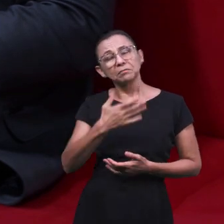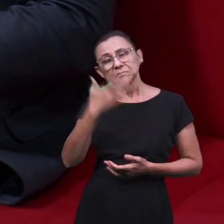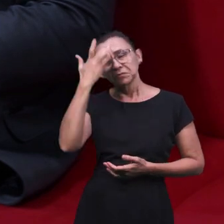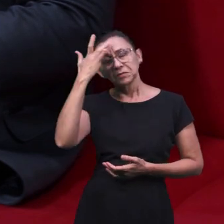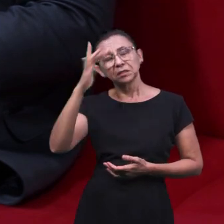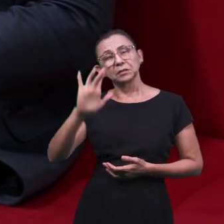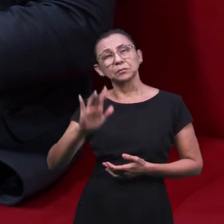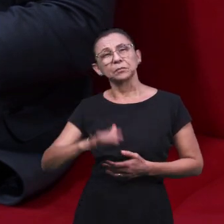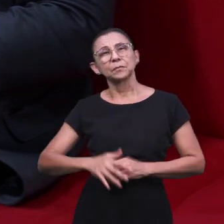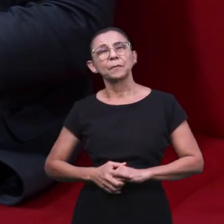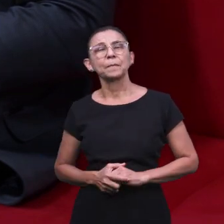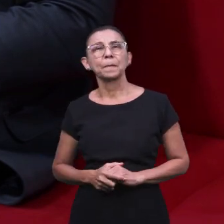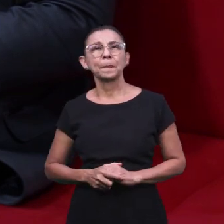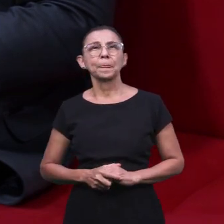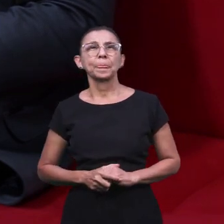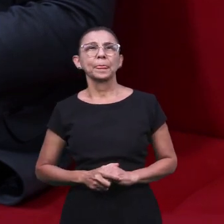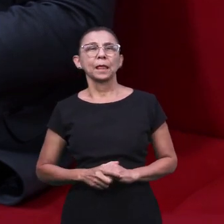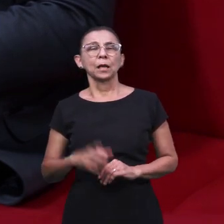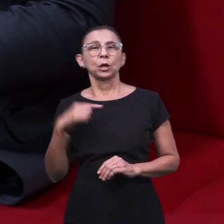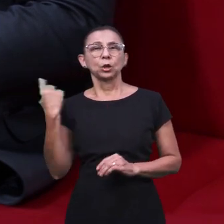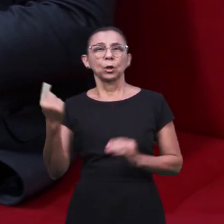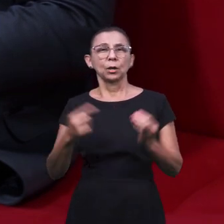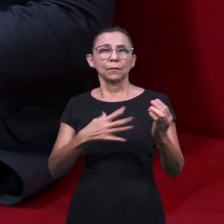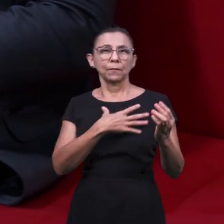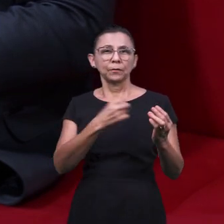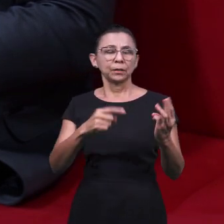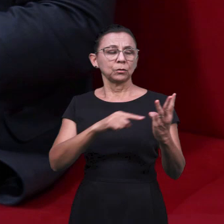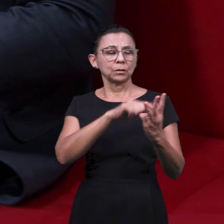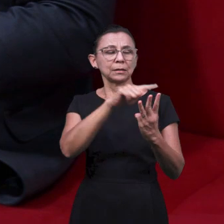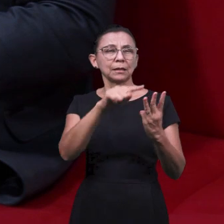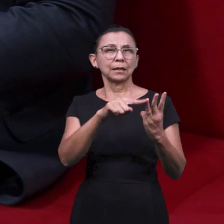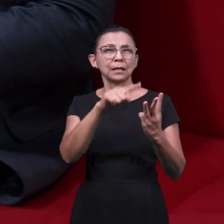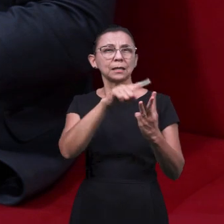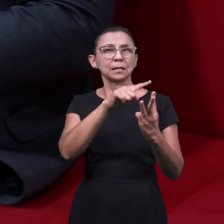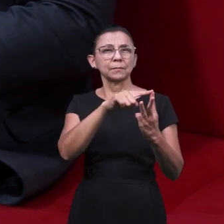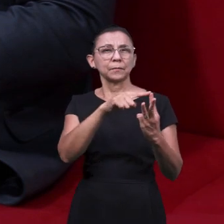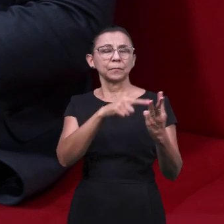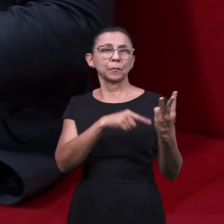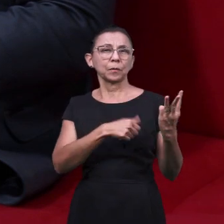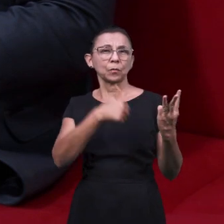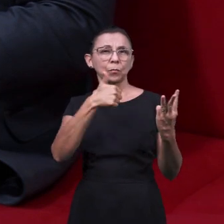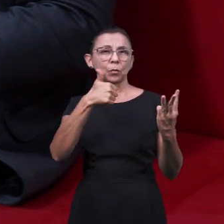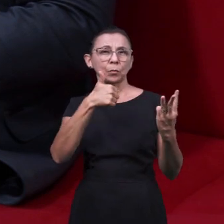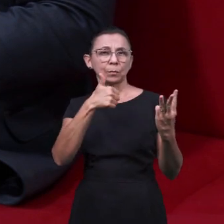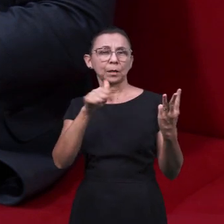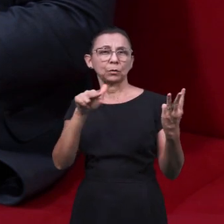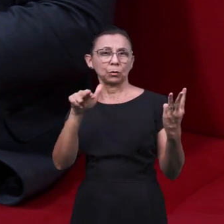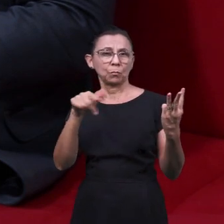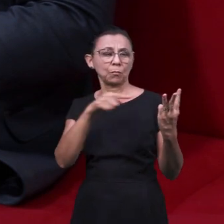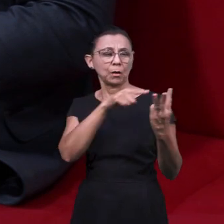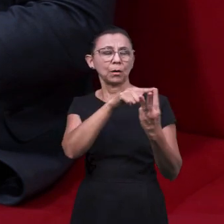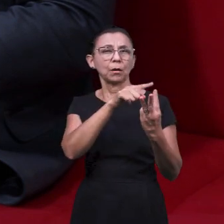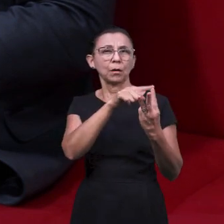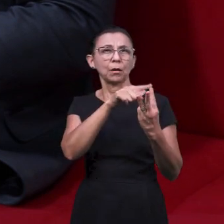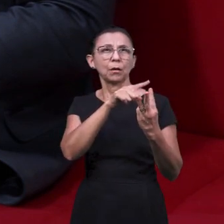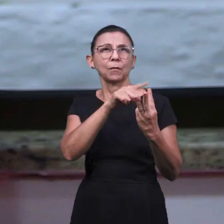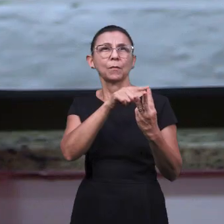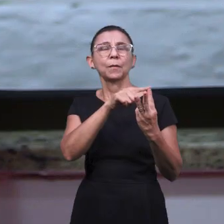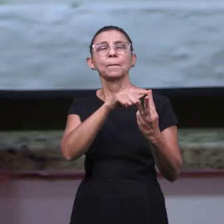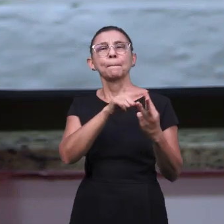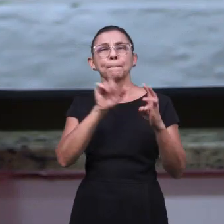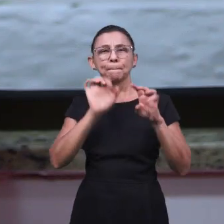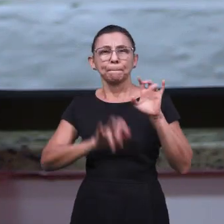quê? Éramos 3 filhos e o meu irmão mais velho, falecido já, era um excelente